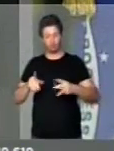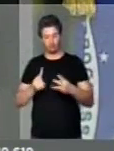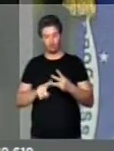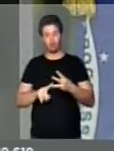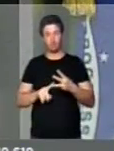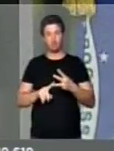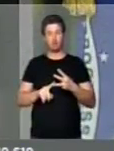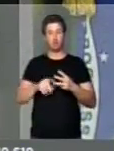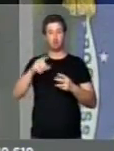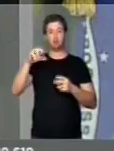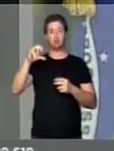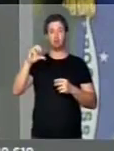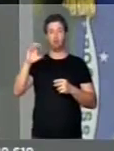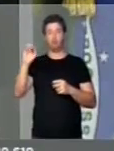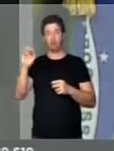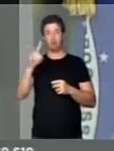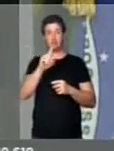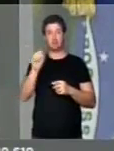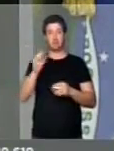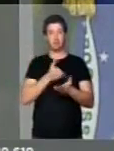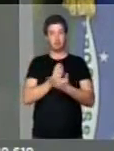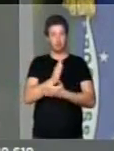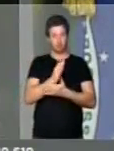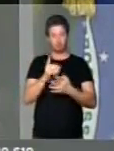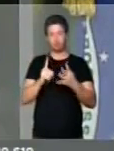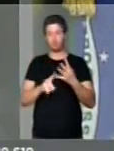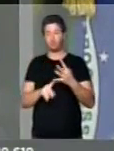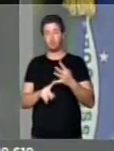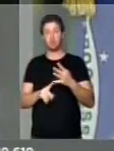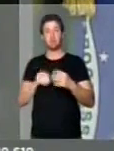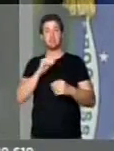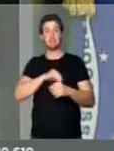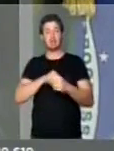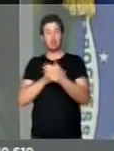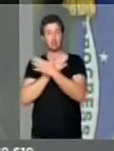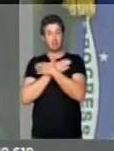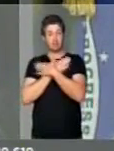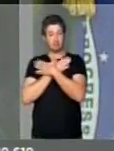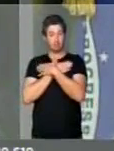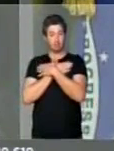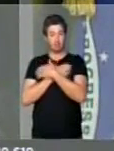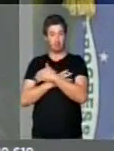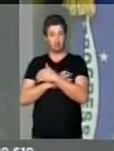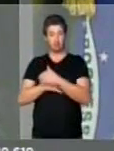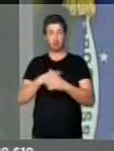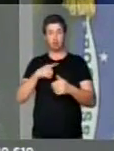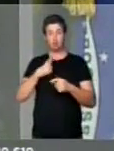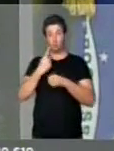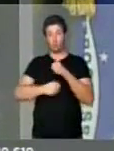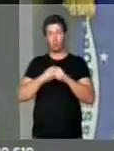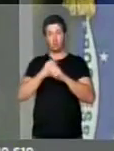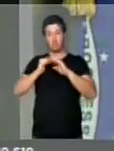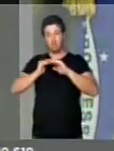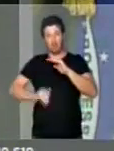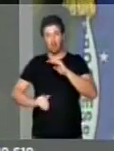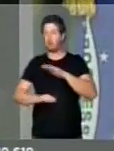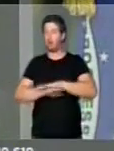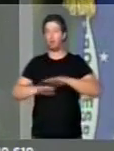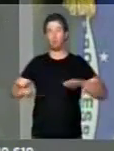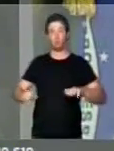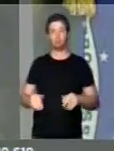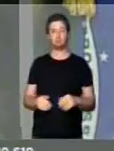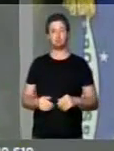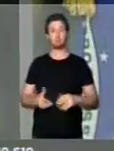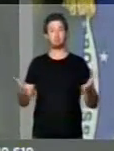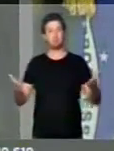fator 90 e 100 já foi aprovado, e o salário-desemprego do assalariado que tiver menos de 1 ano também acabou. E